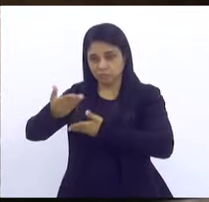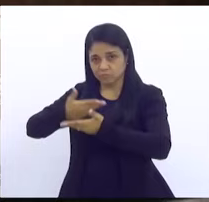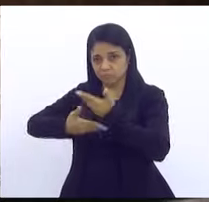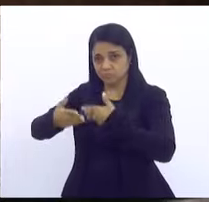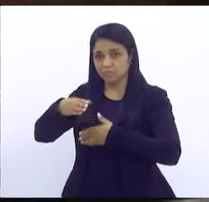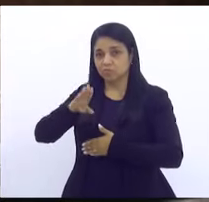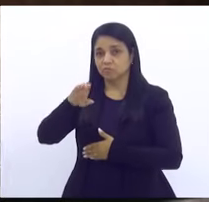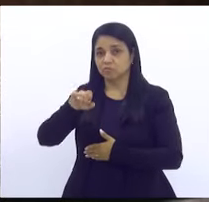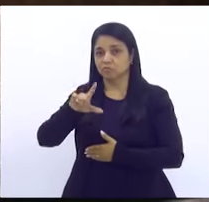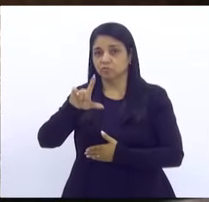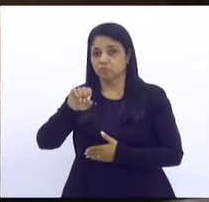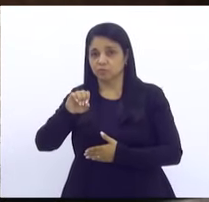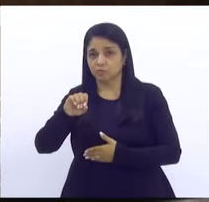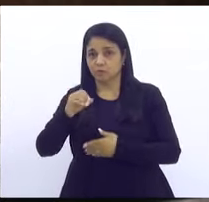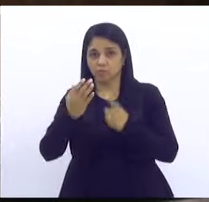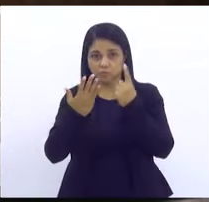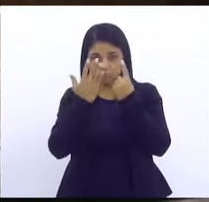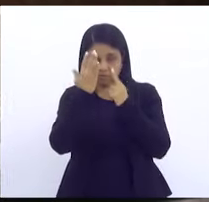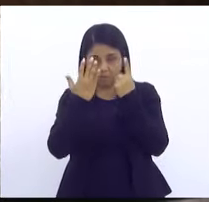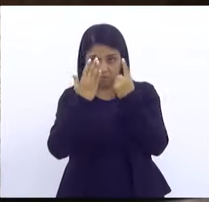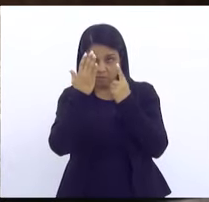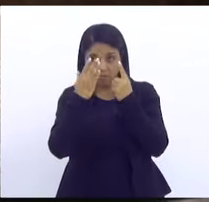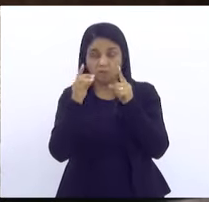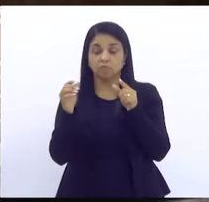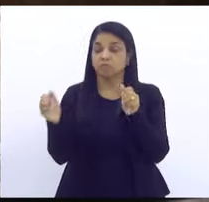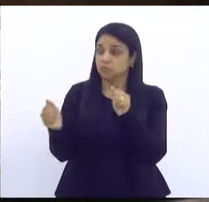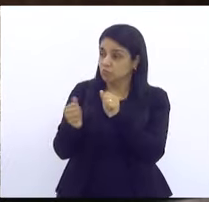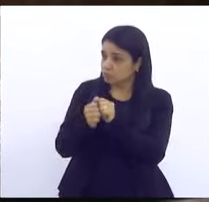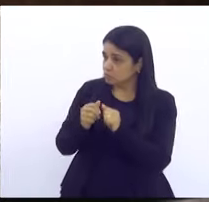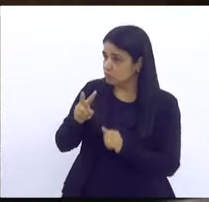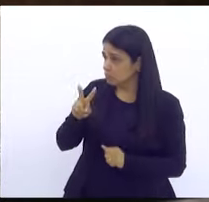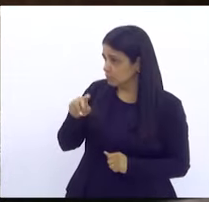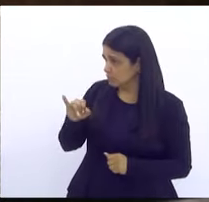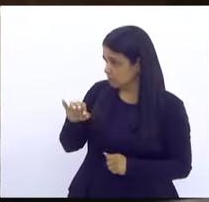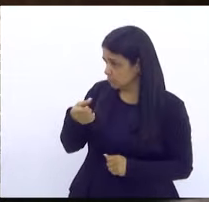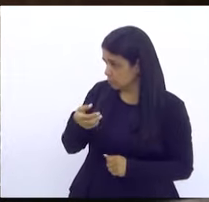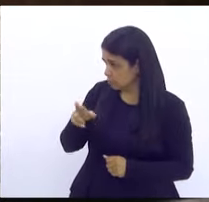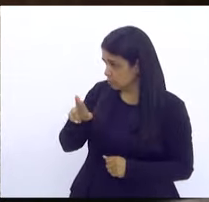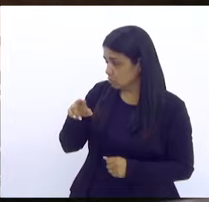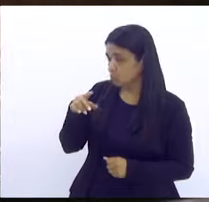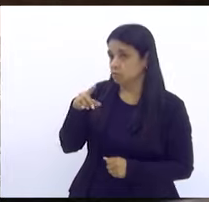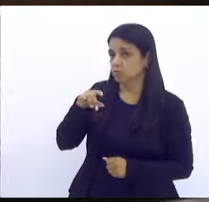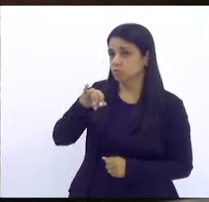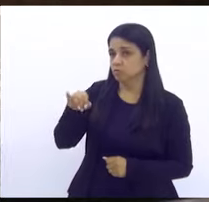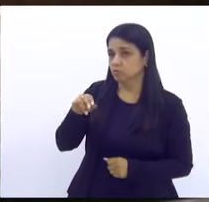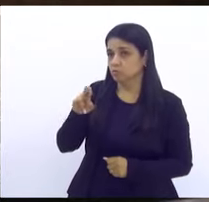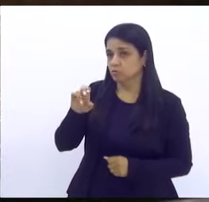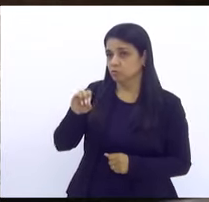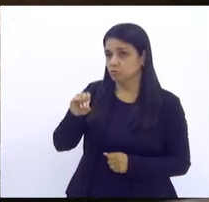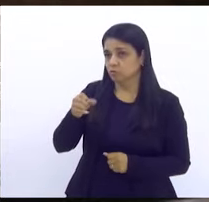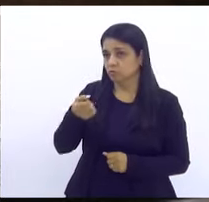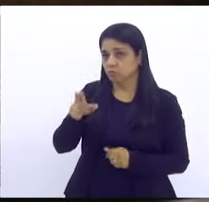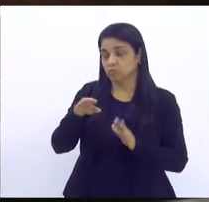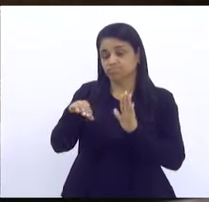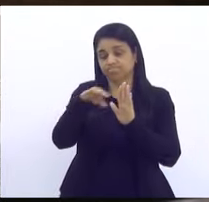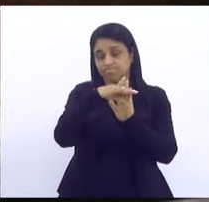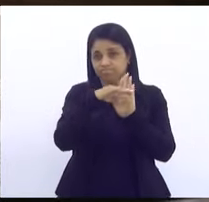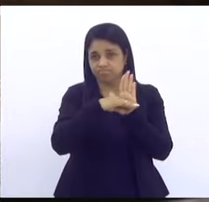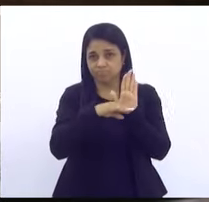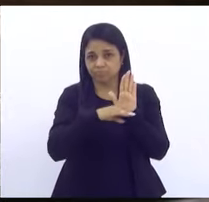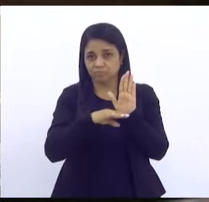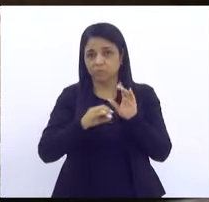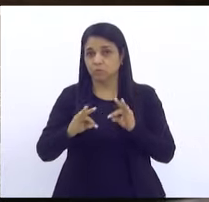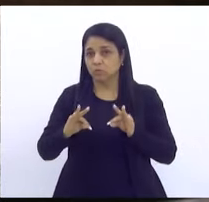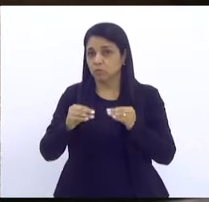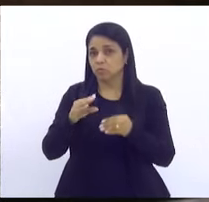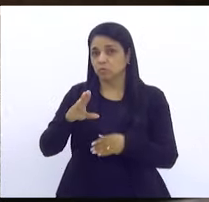de carnaval, a gente vai, deputado Vitor Júnior, listando todas as manifestações de blocos do